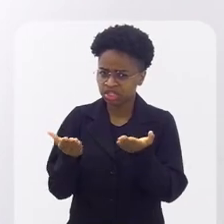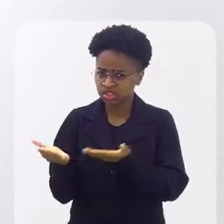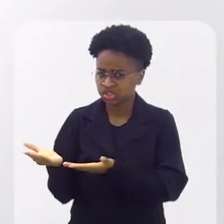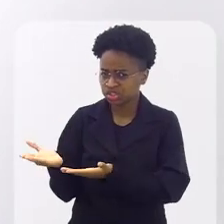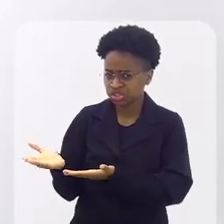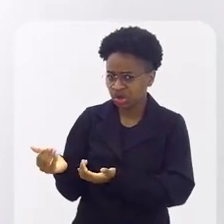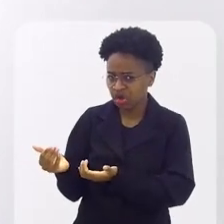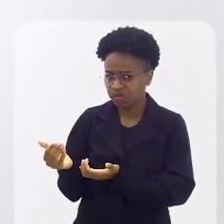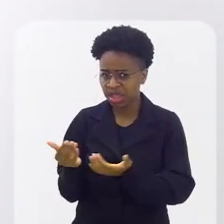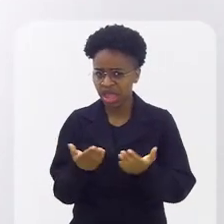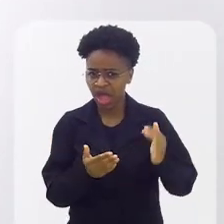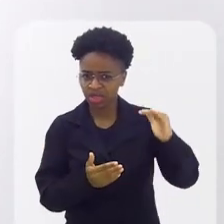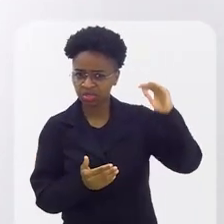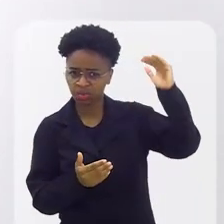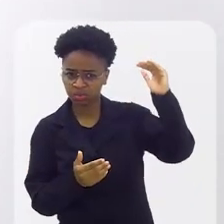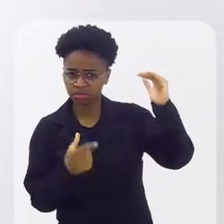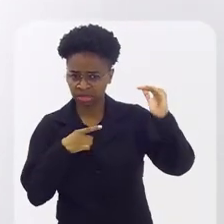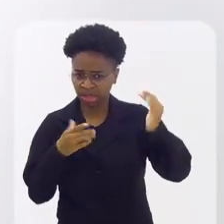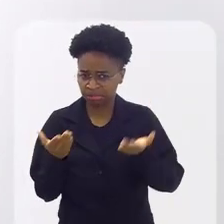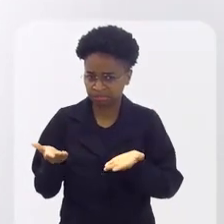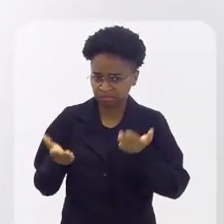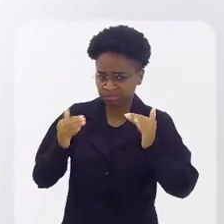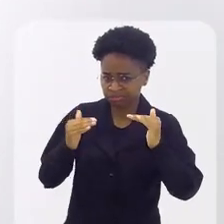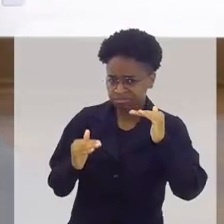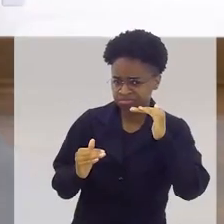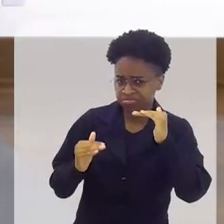entre jovens e adultos?